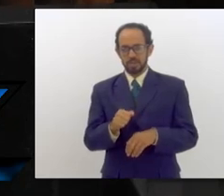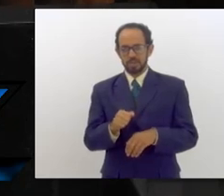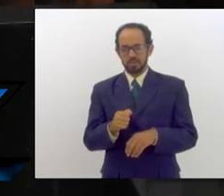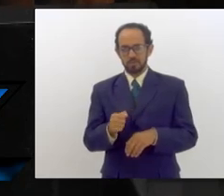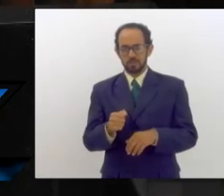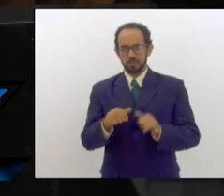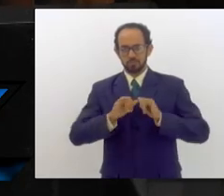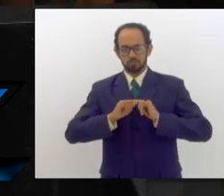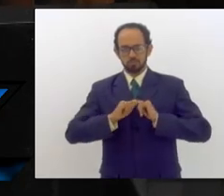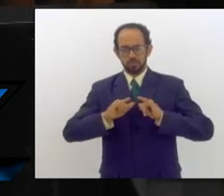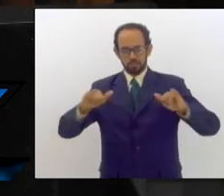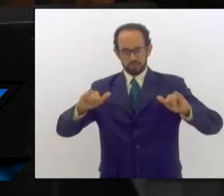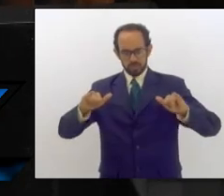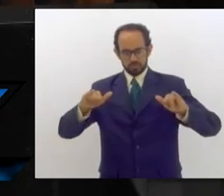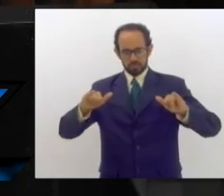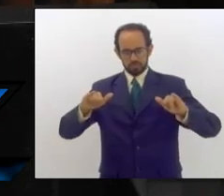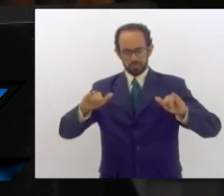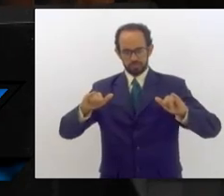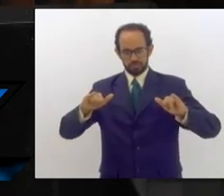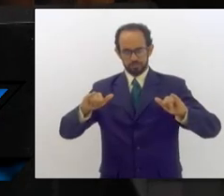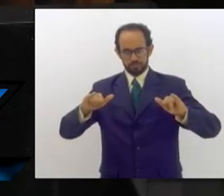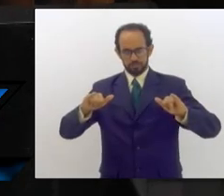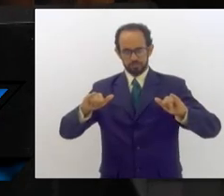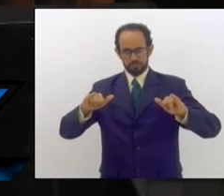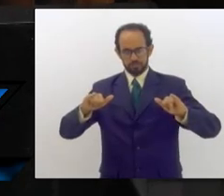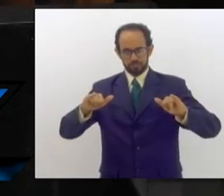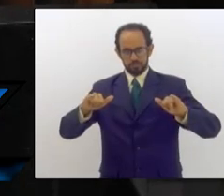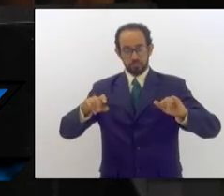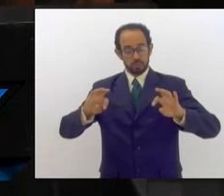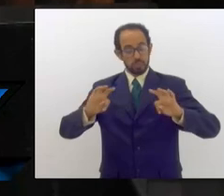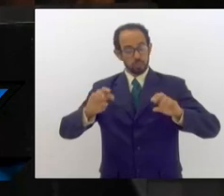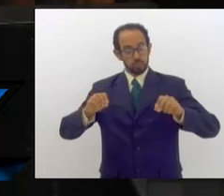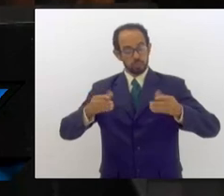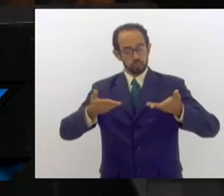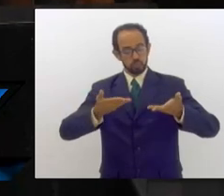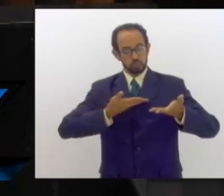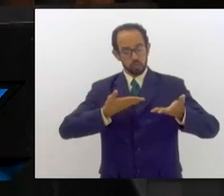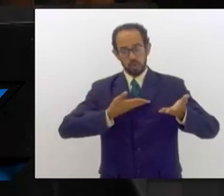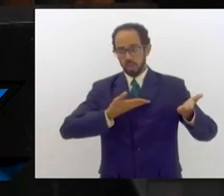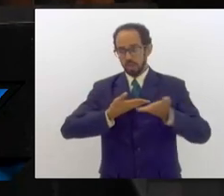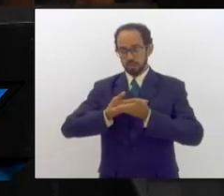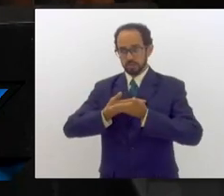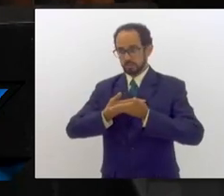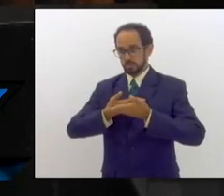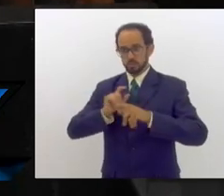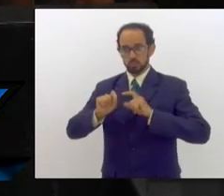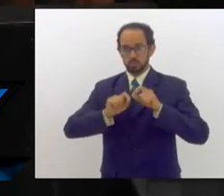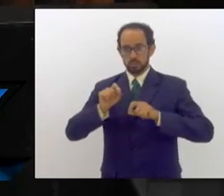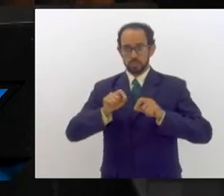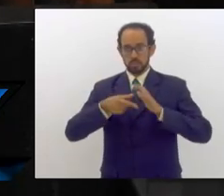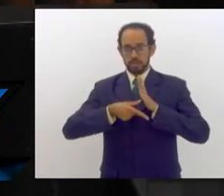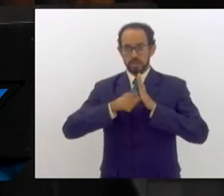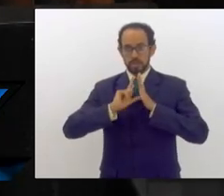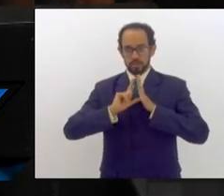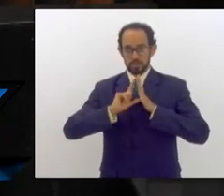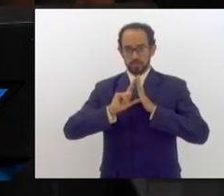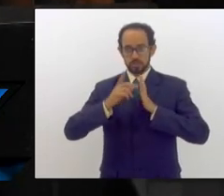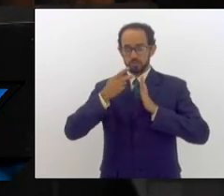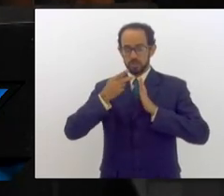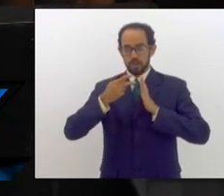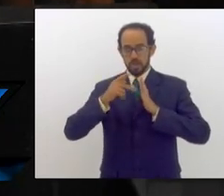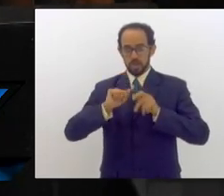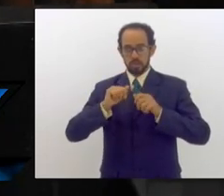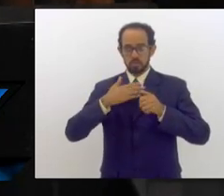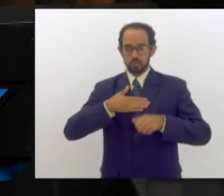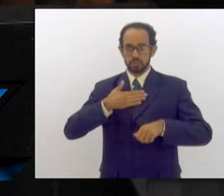um comunicado presente e nobres colegas que antes de falar sobre isso